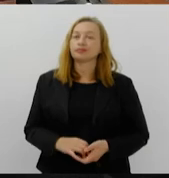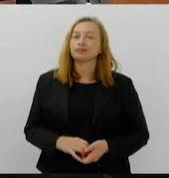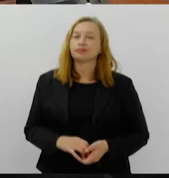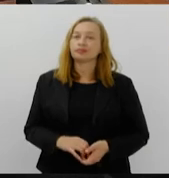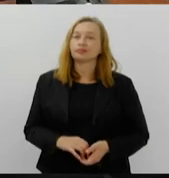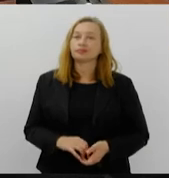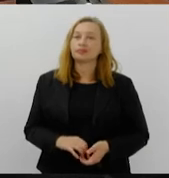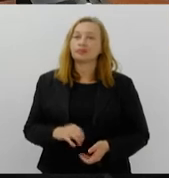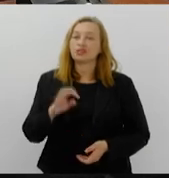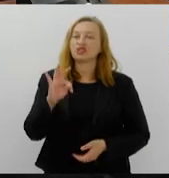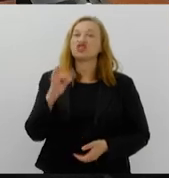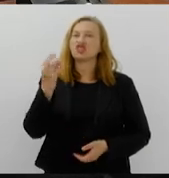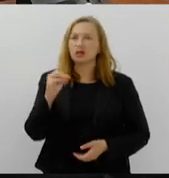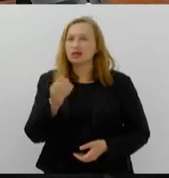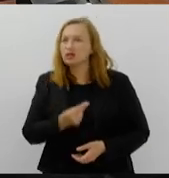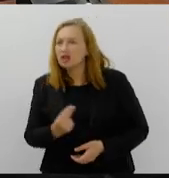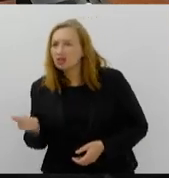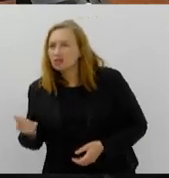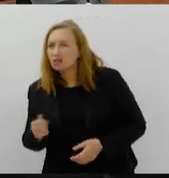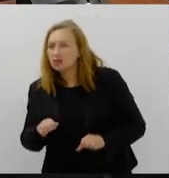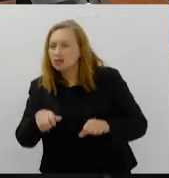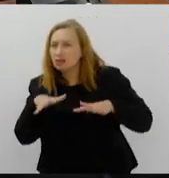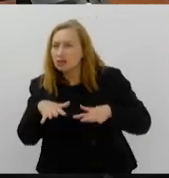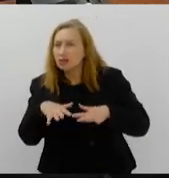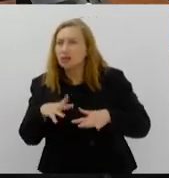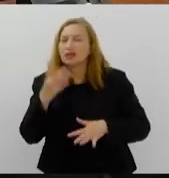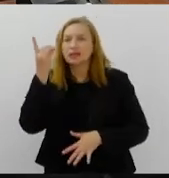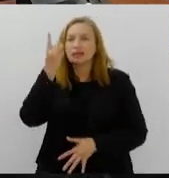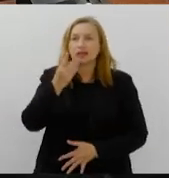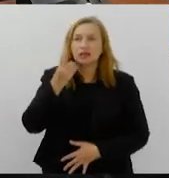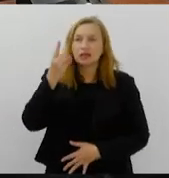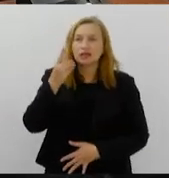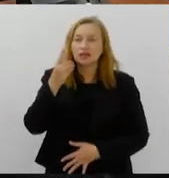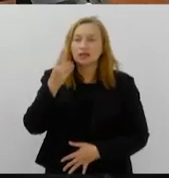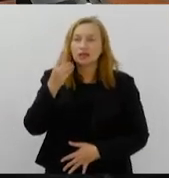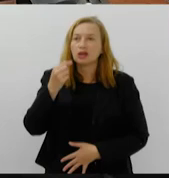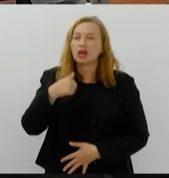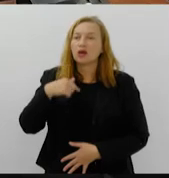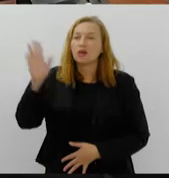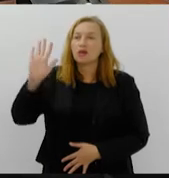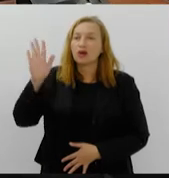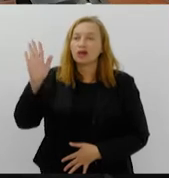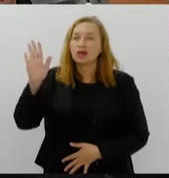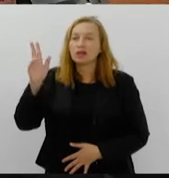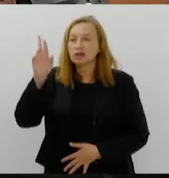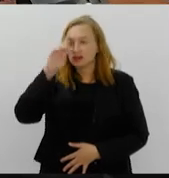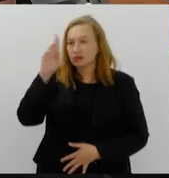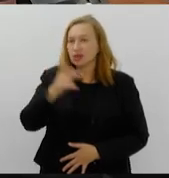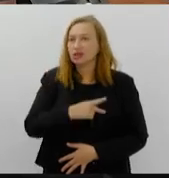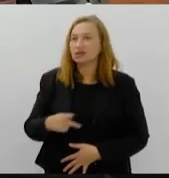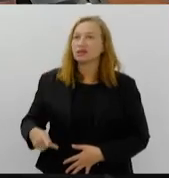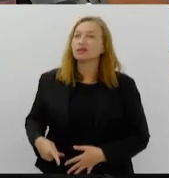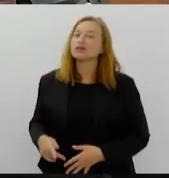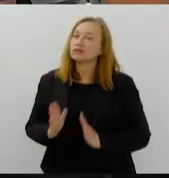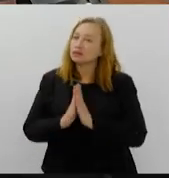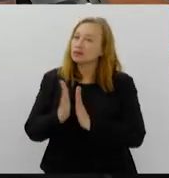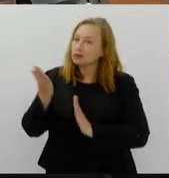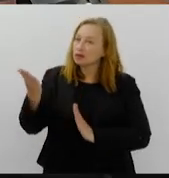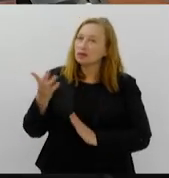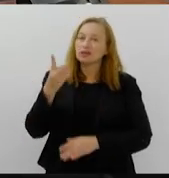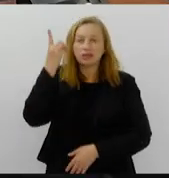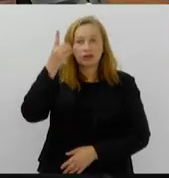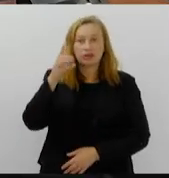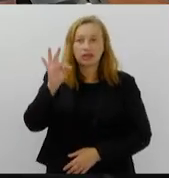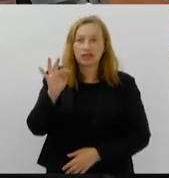Thiago saiu do plenário? Deputado... Se quiser, eu estou aqui, presidente. Por favor, deputado